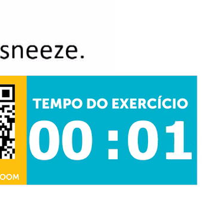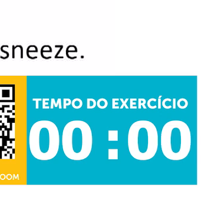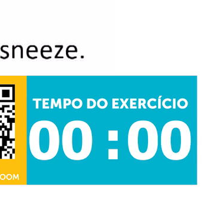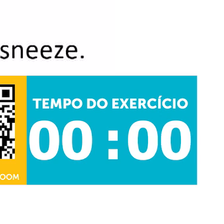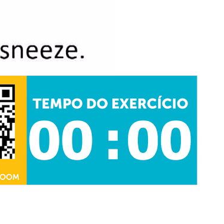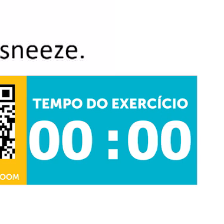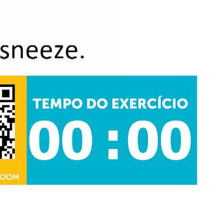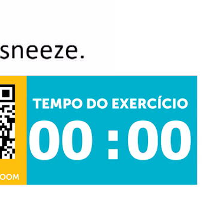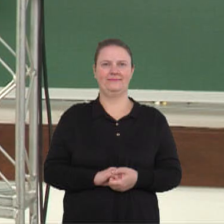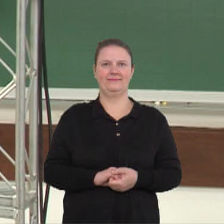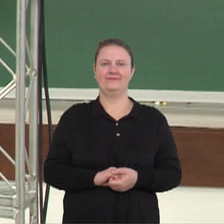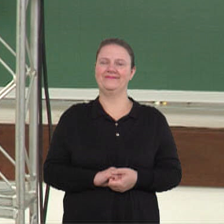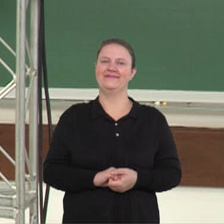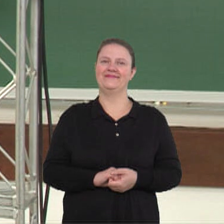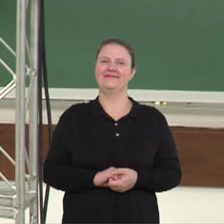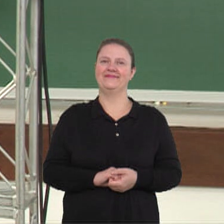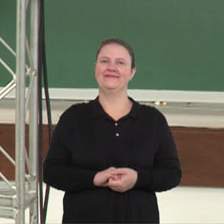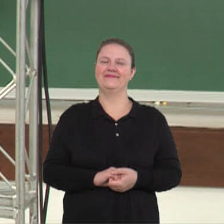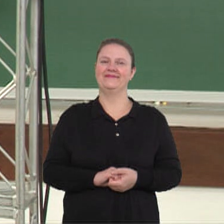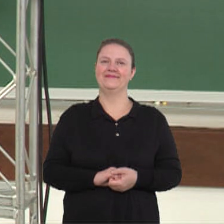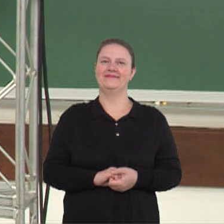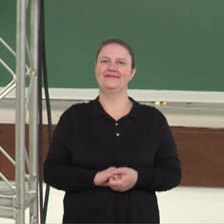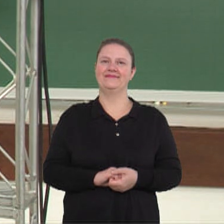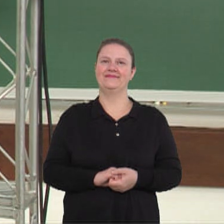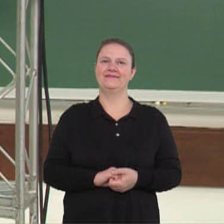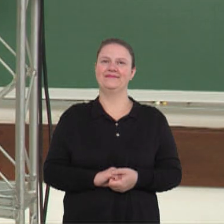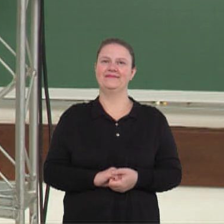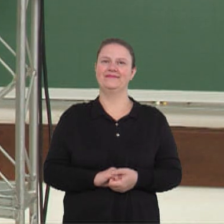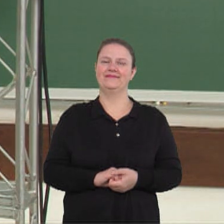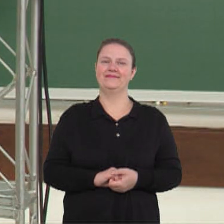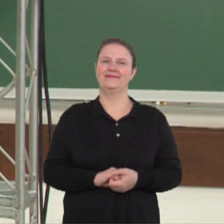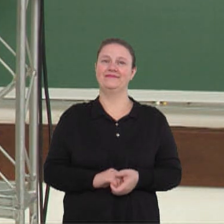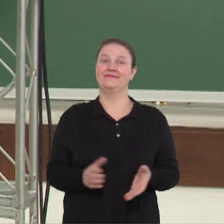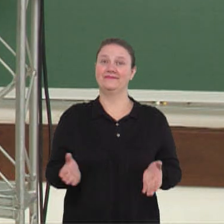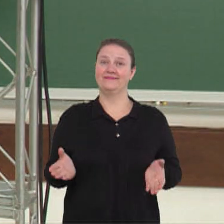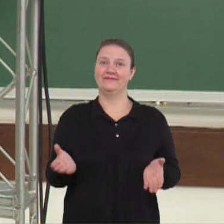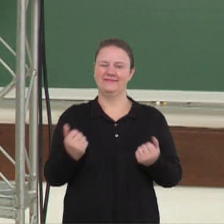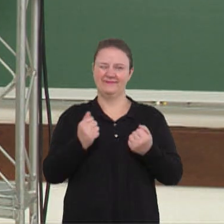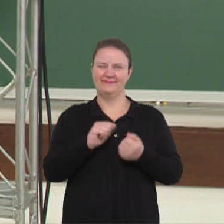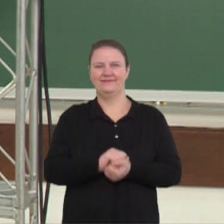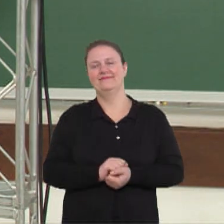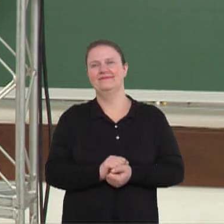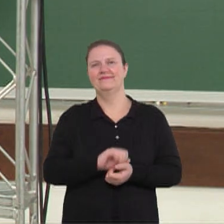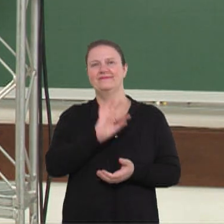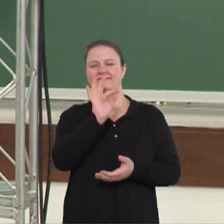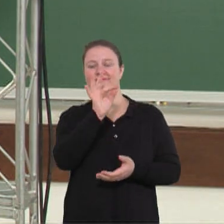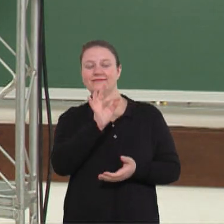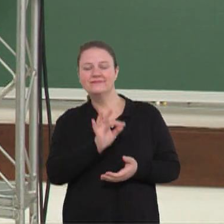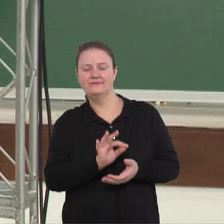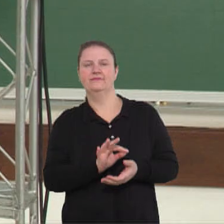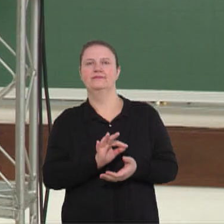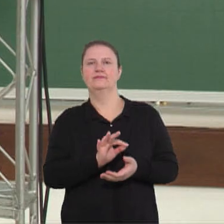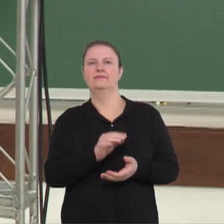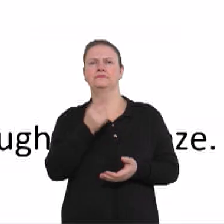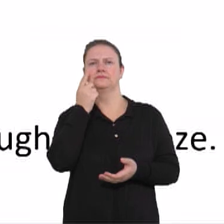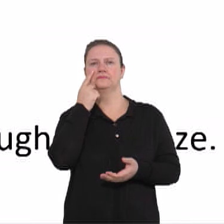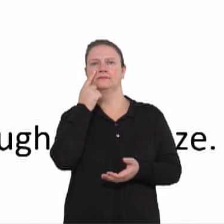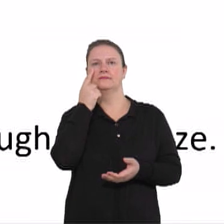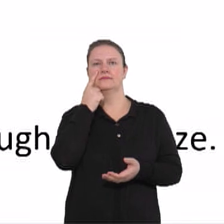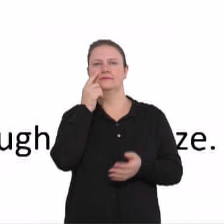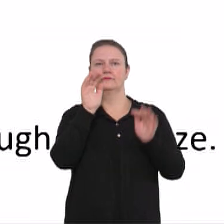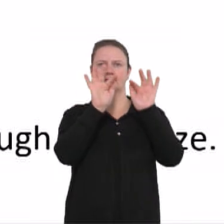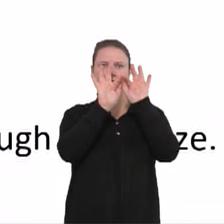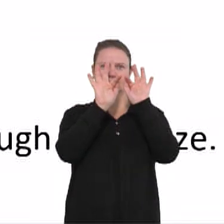aí bom então vamos lá vamos corrigir l'herbe gil manchester west hands with us